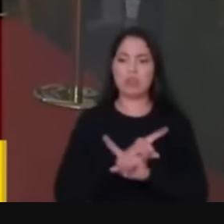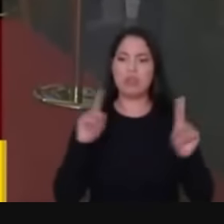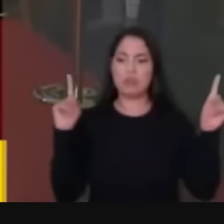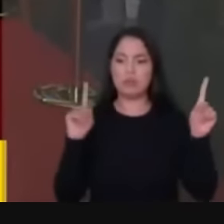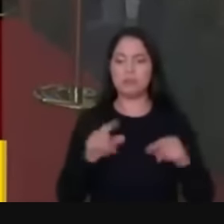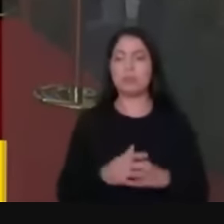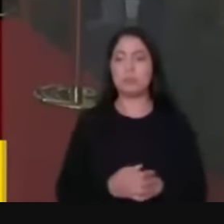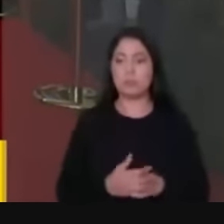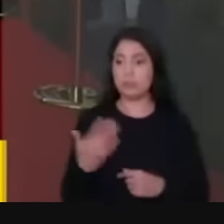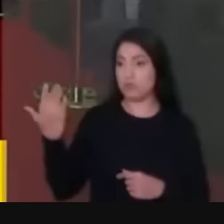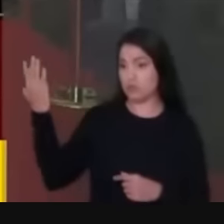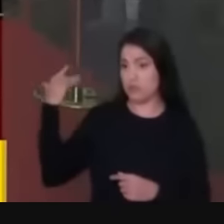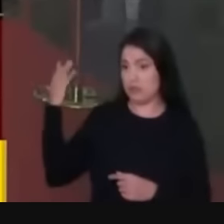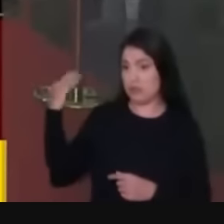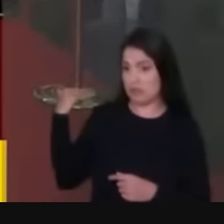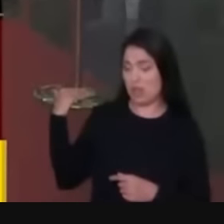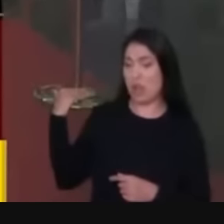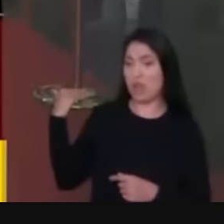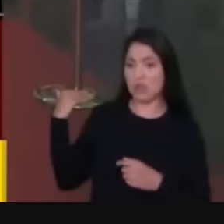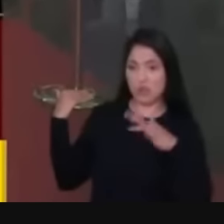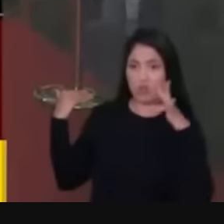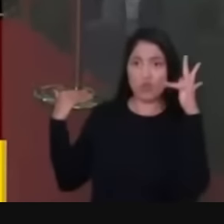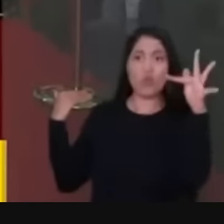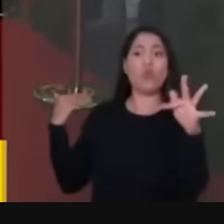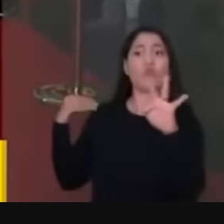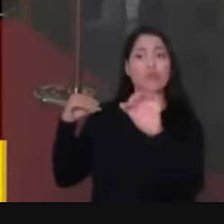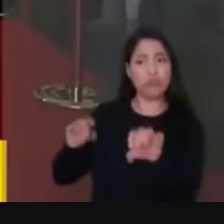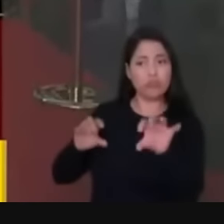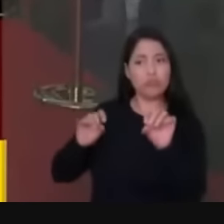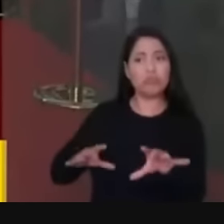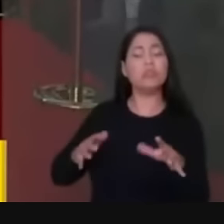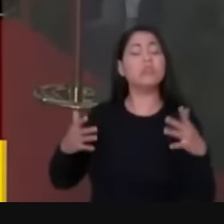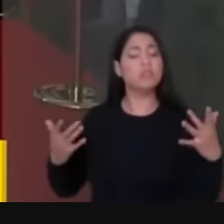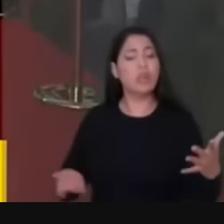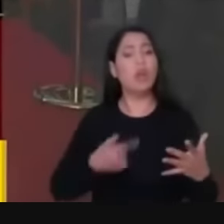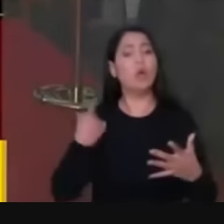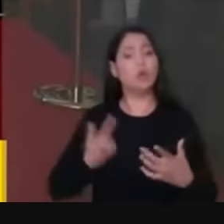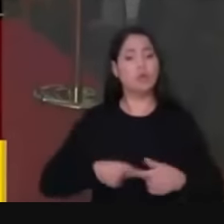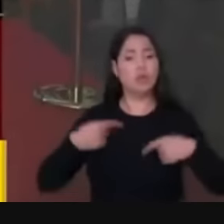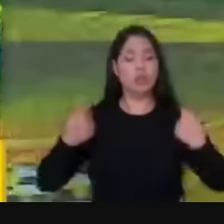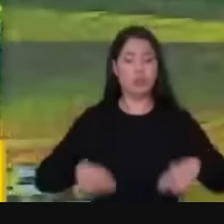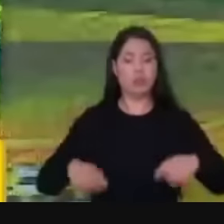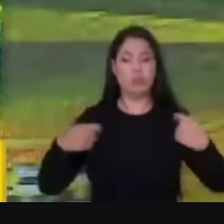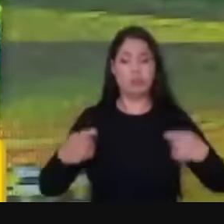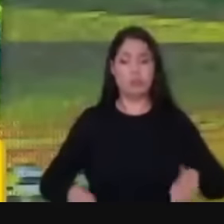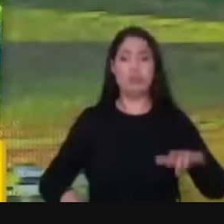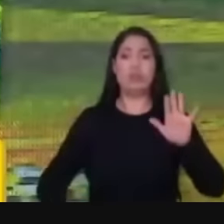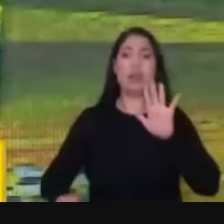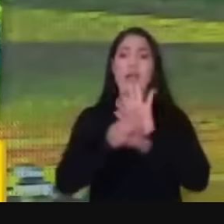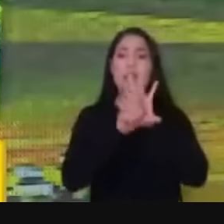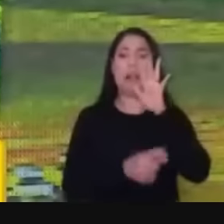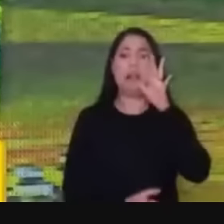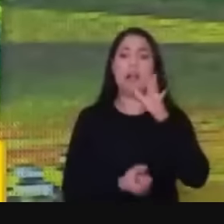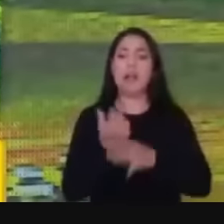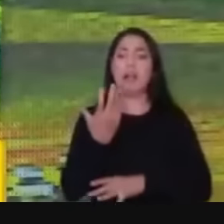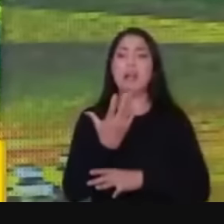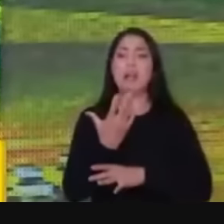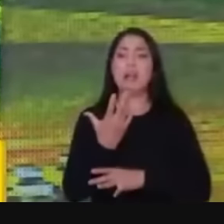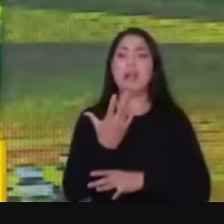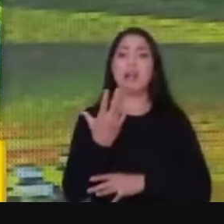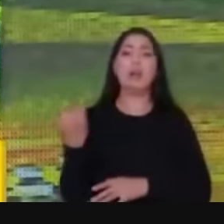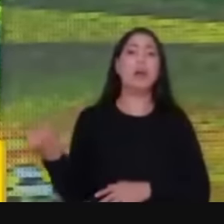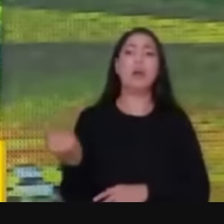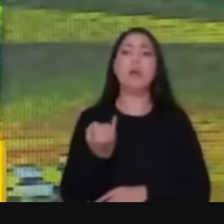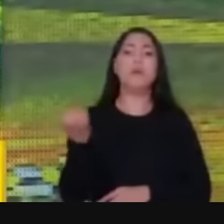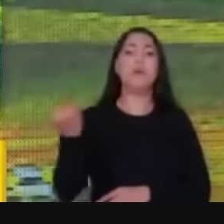passado ensina o futuro. Nós precisamos regulamentar o maior instrumento